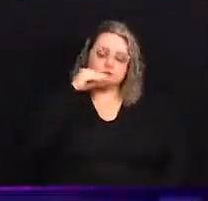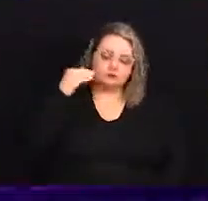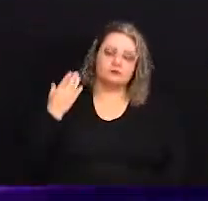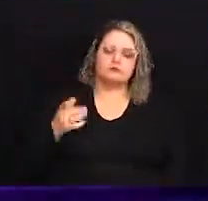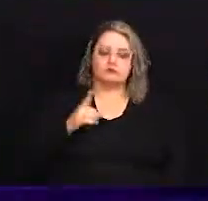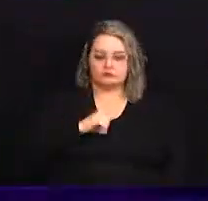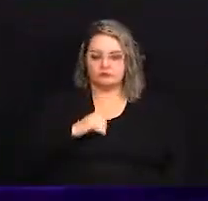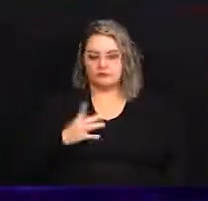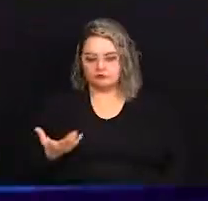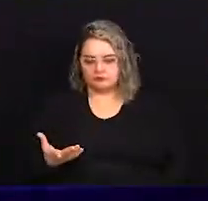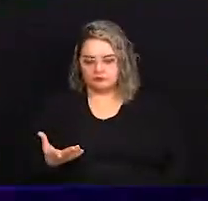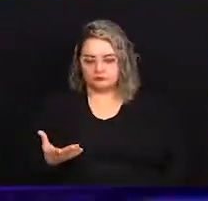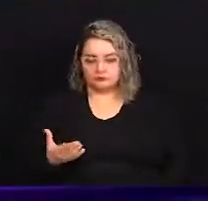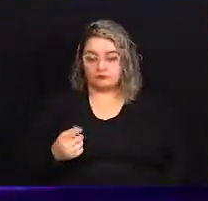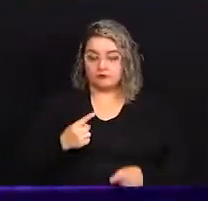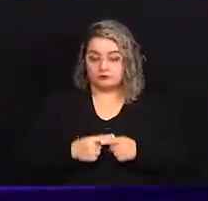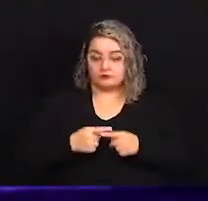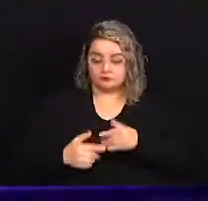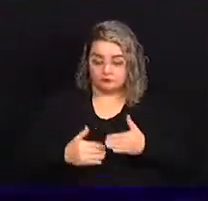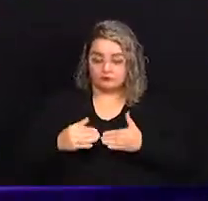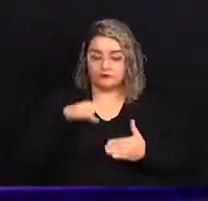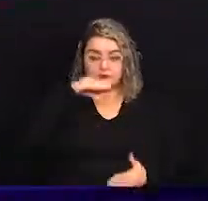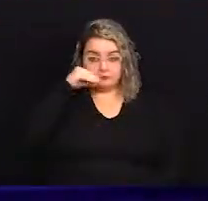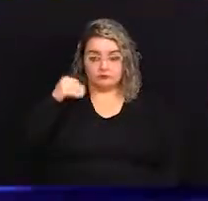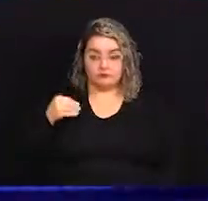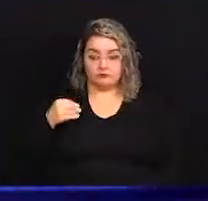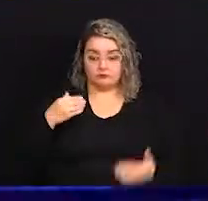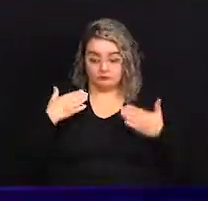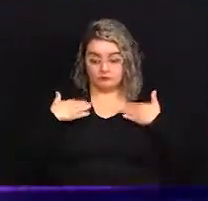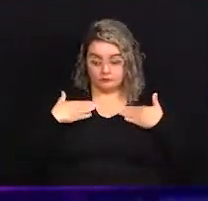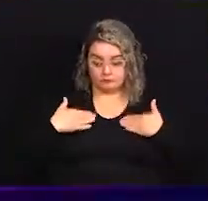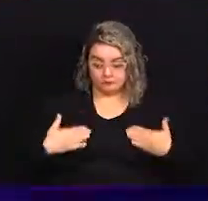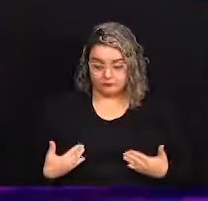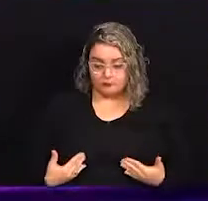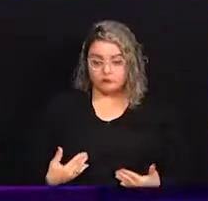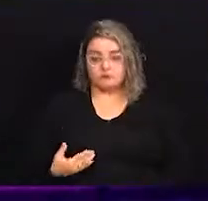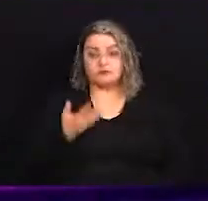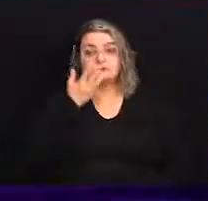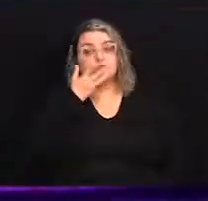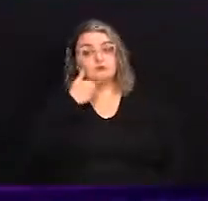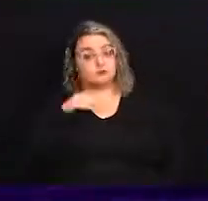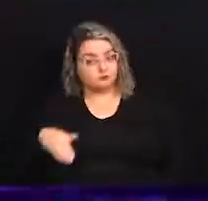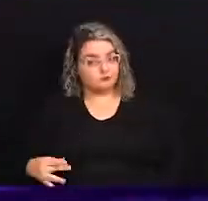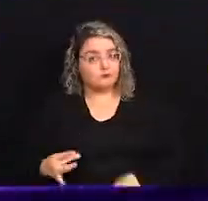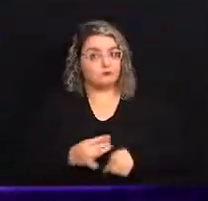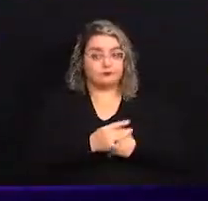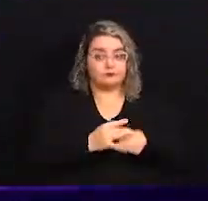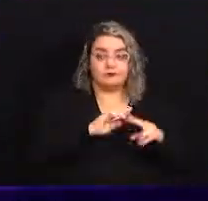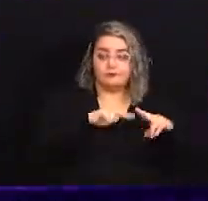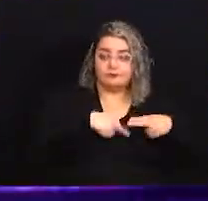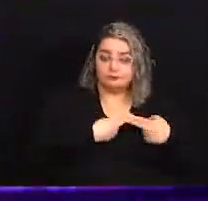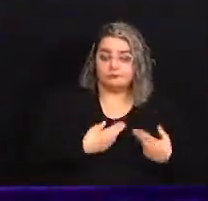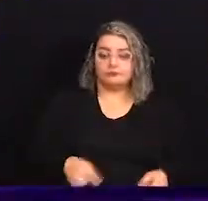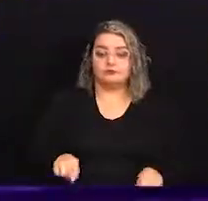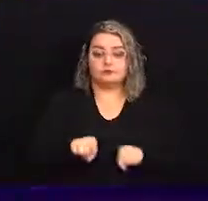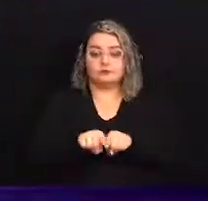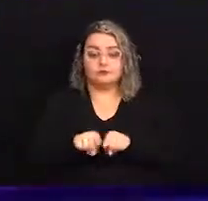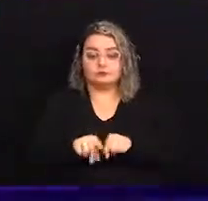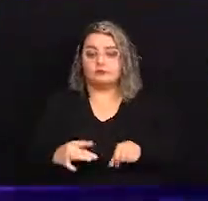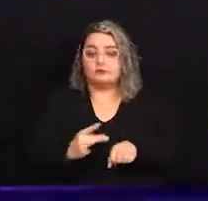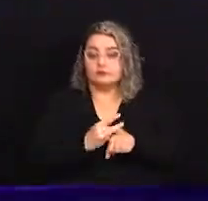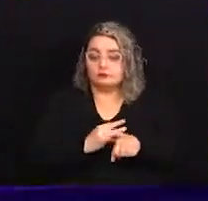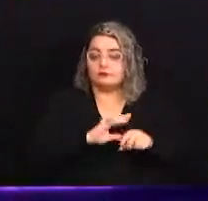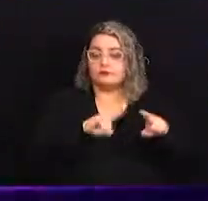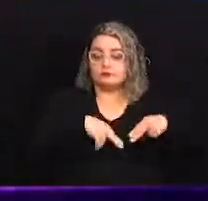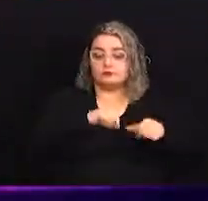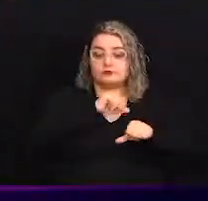certa maneira, porque adolescer é viver o luto do corpo infantil, é também viver um luto da transformação, e esse livro